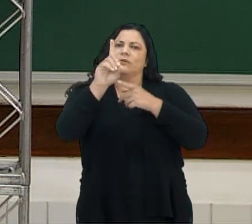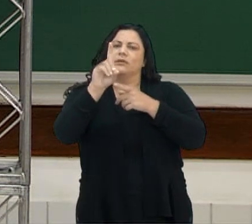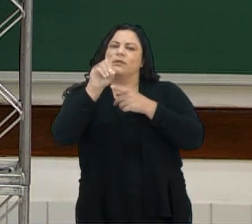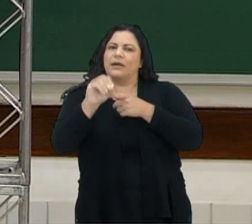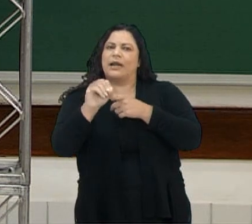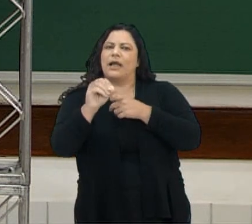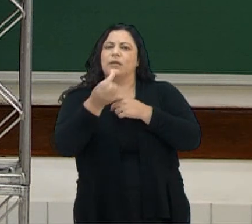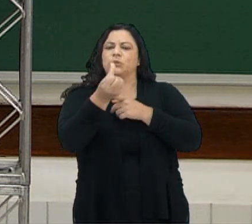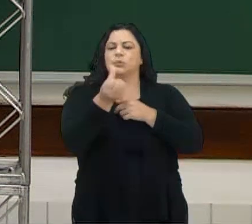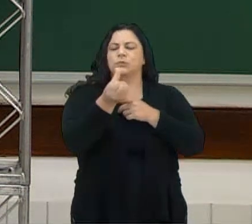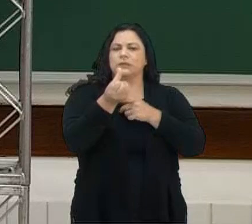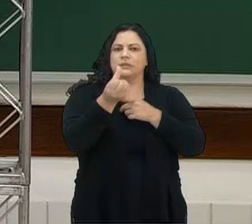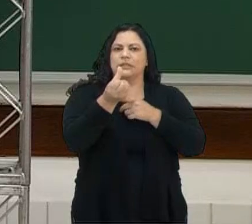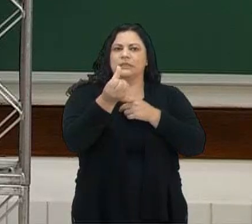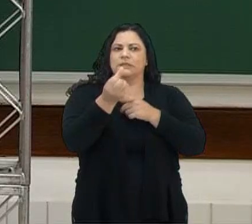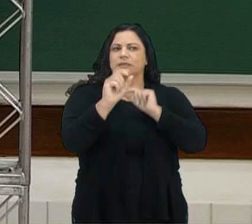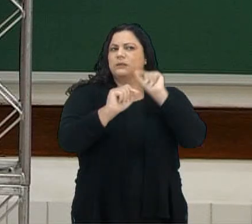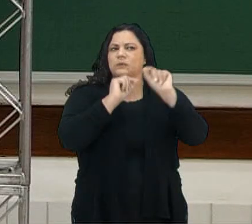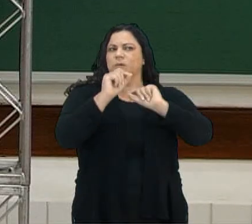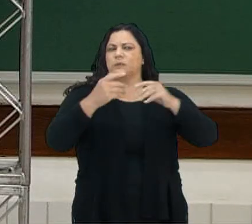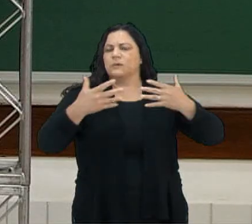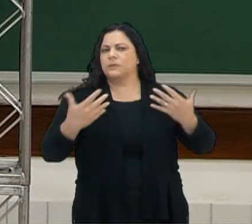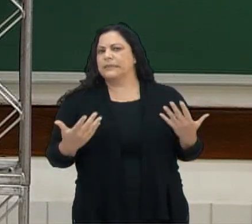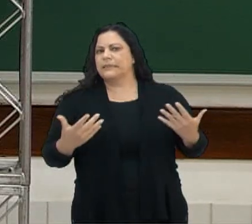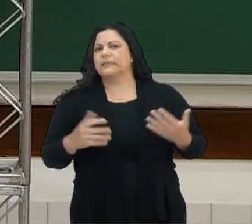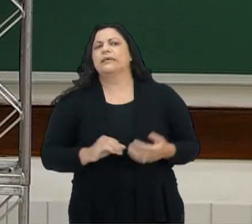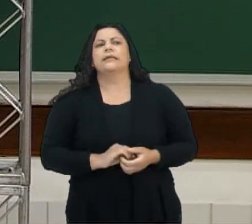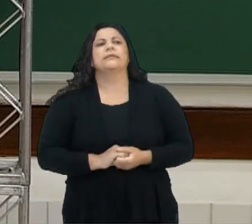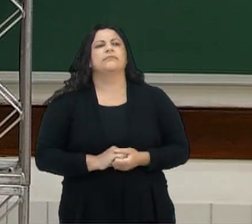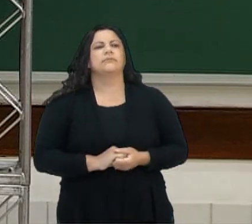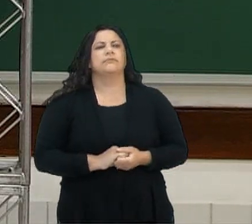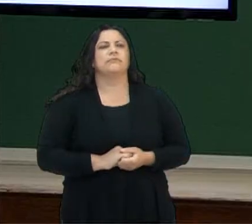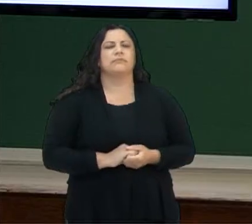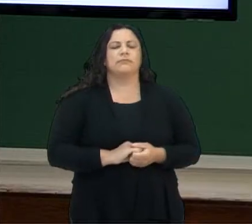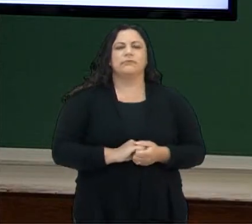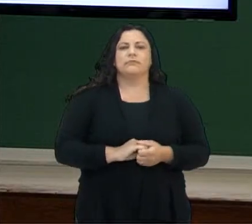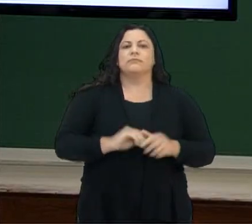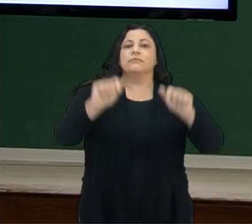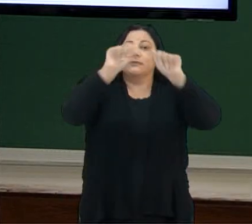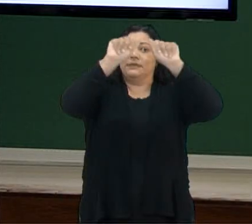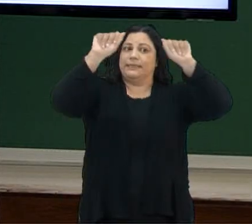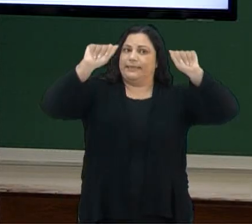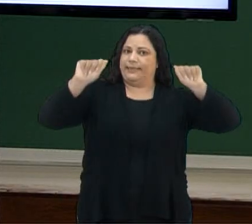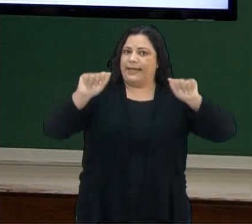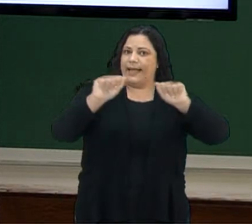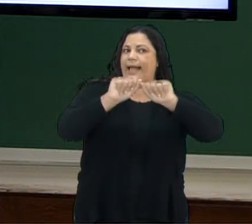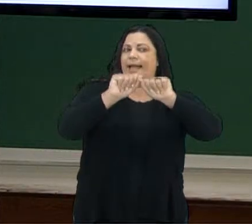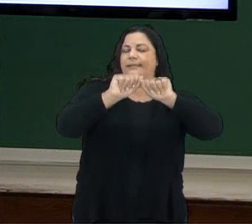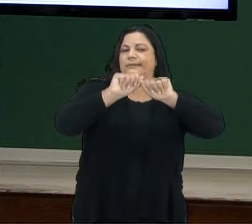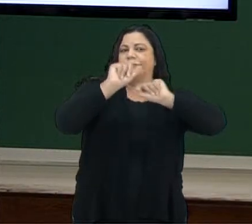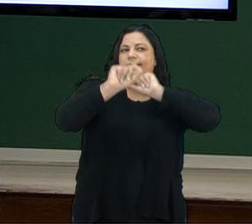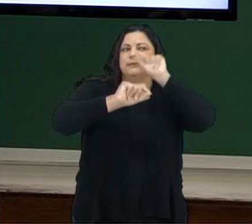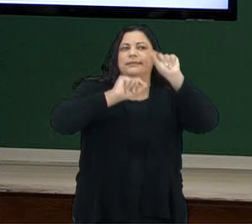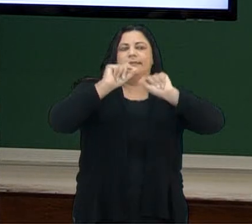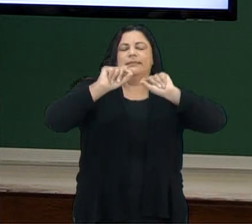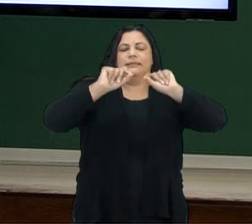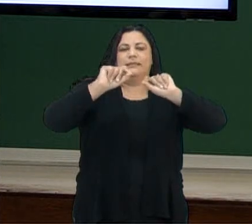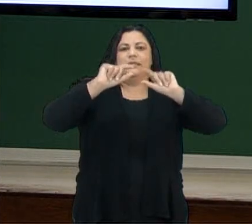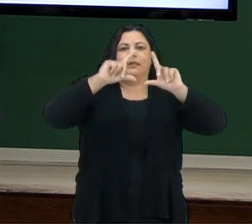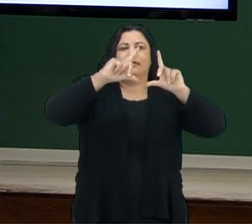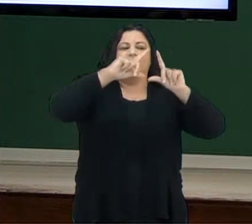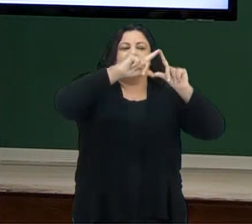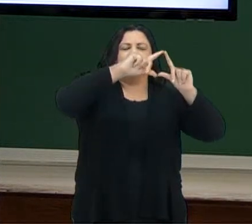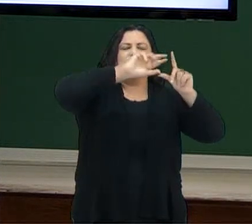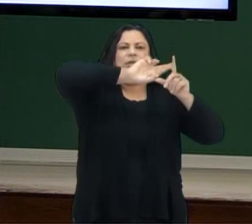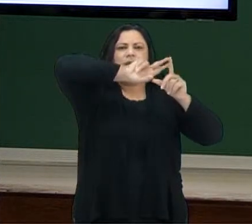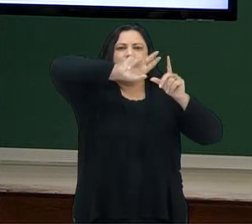apótema medindo 3 raiz de 3? Então vamos dar uma olhada aqui. A área de um hexágono é calculado por 3 vezes o lado vezes o apótema. O